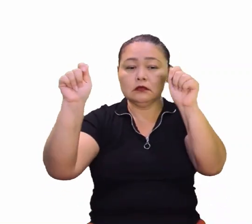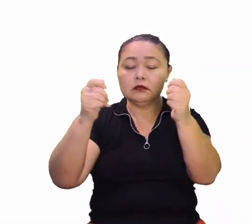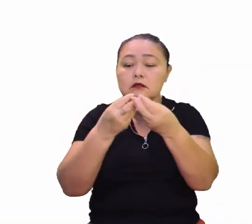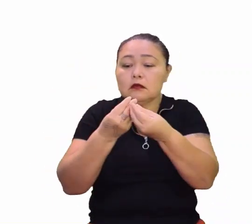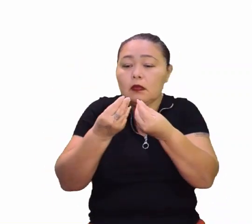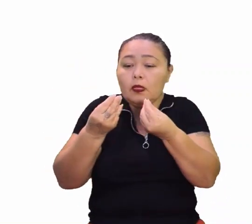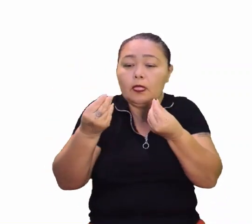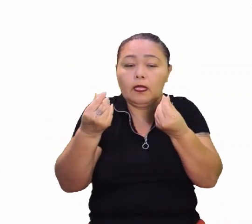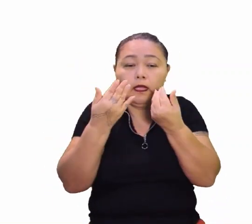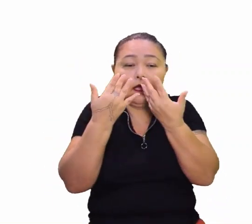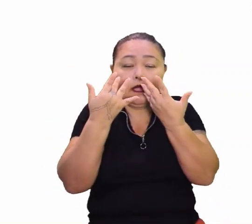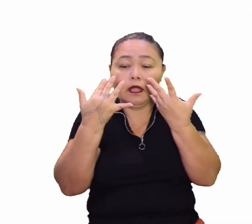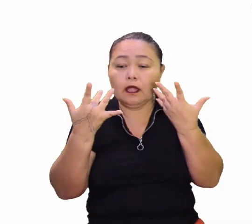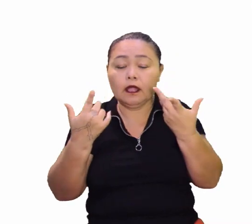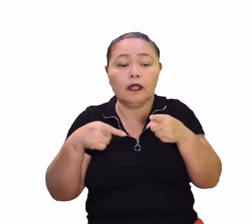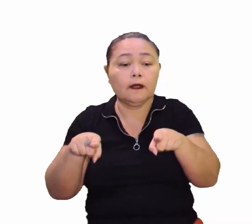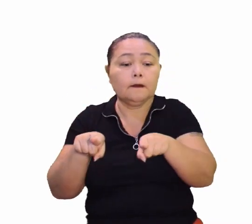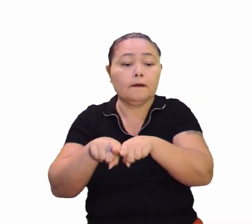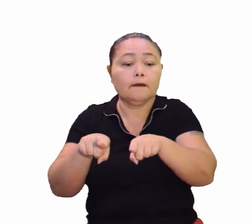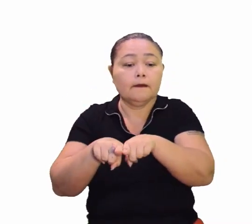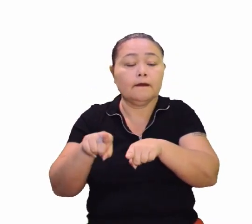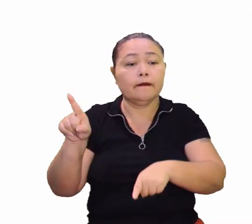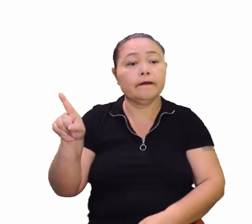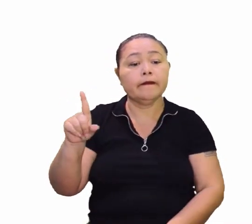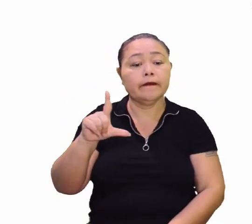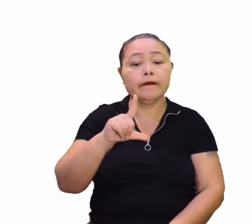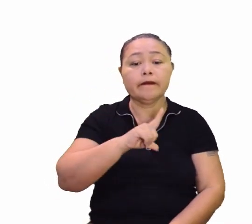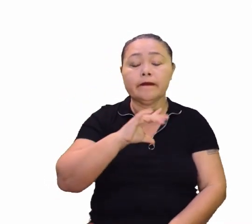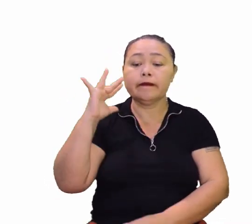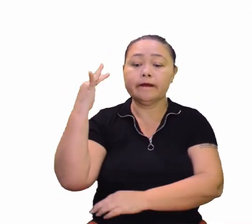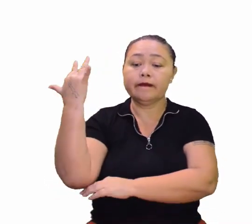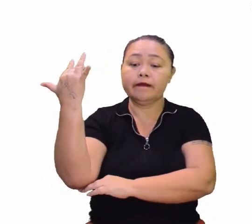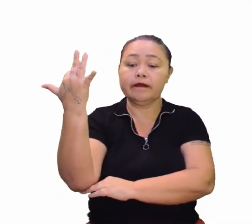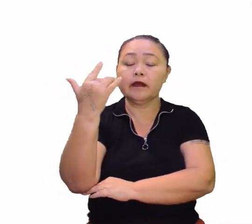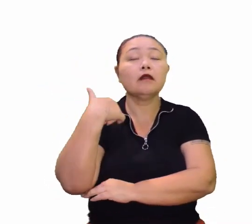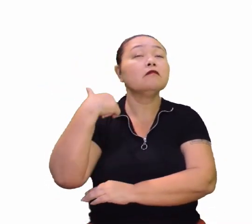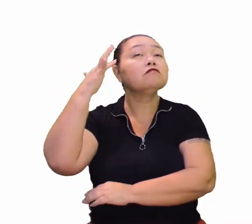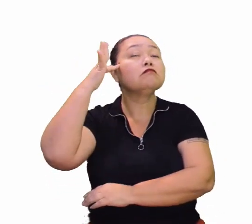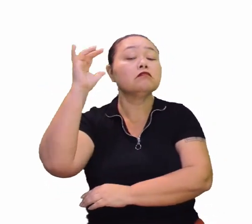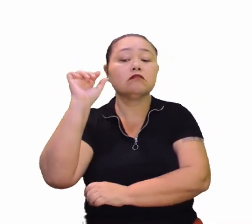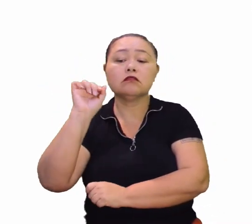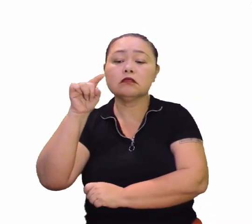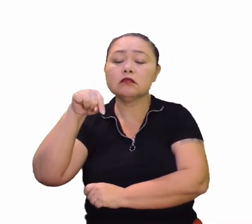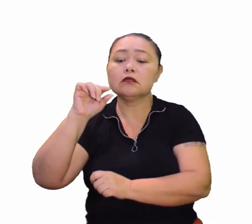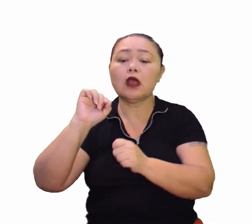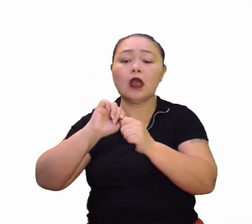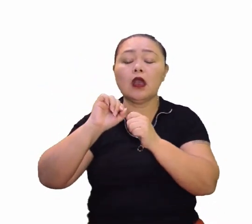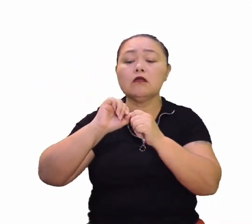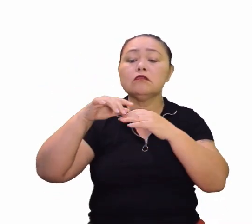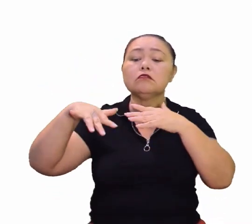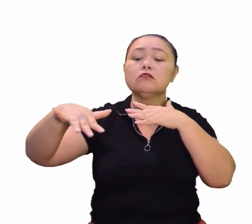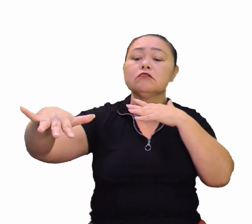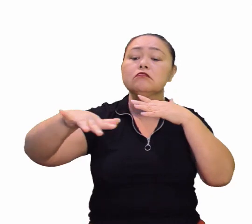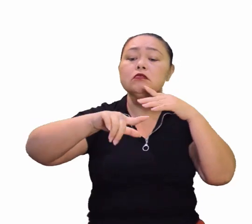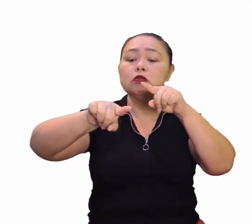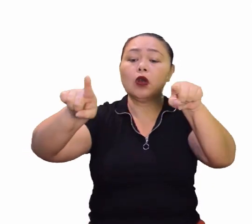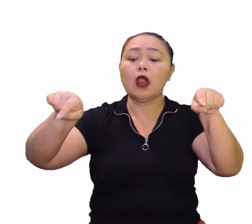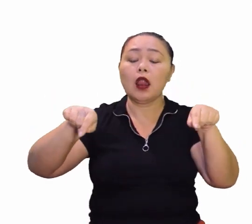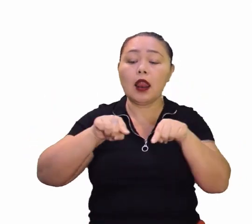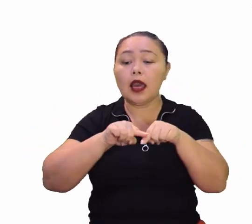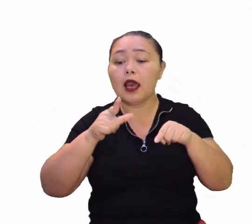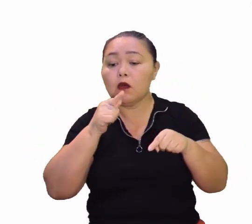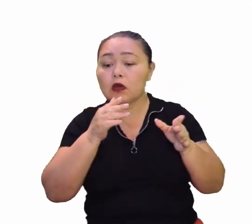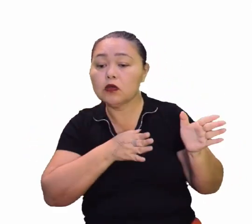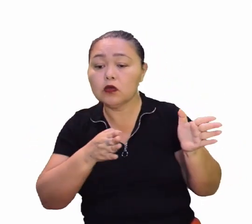não só... Também a questão aí, a gente vê a floresta, mas imagine essa chuva incidindo sobre uma região de lago, de um